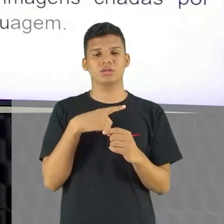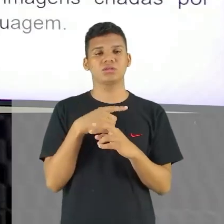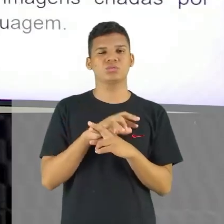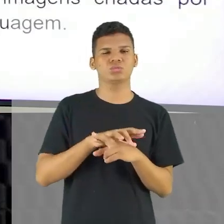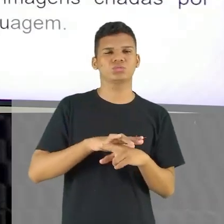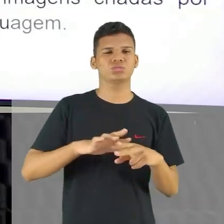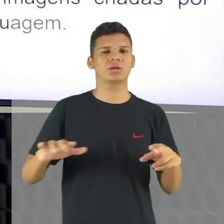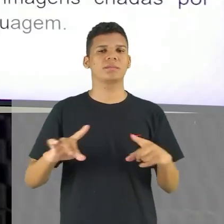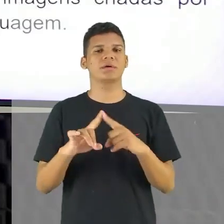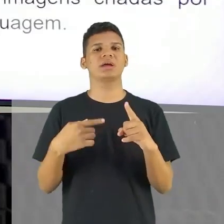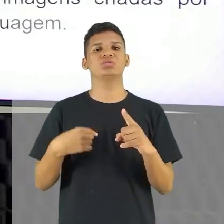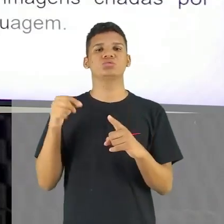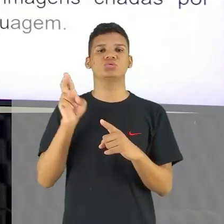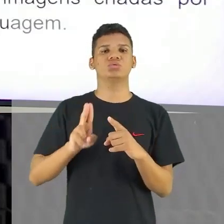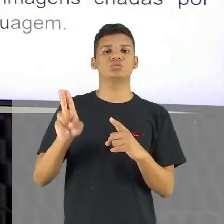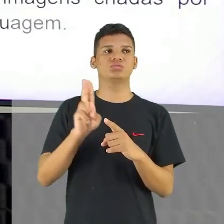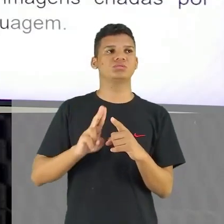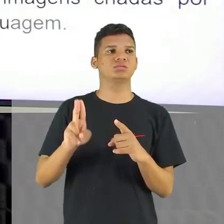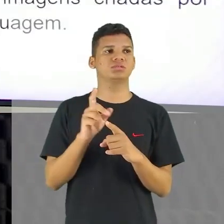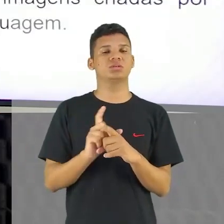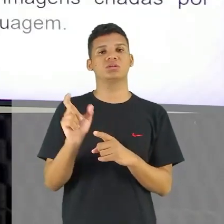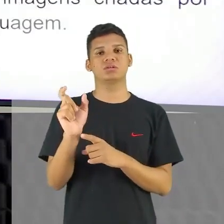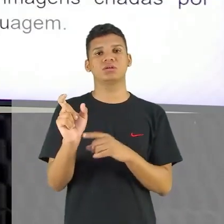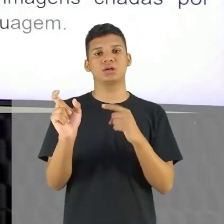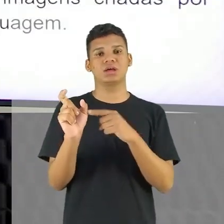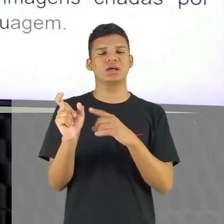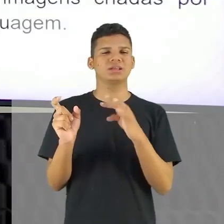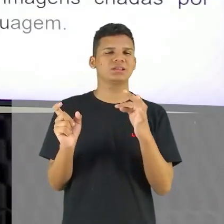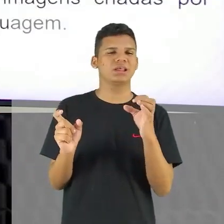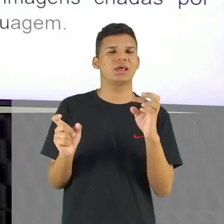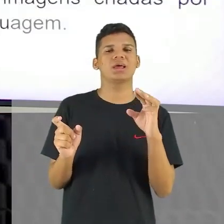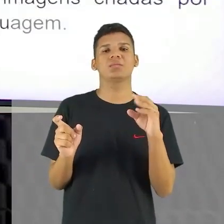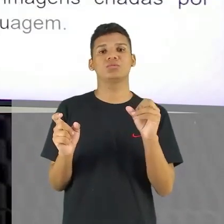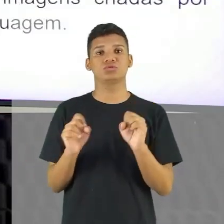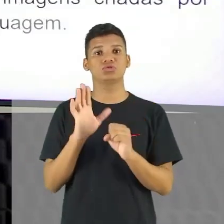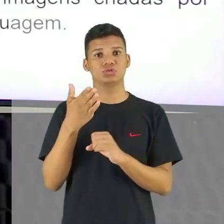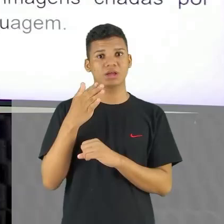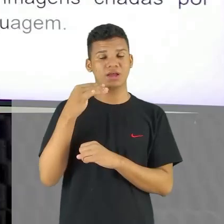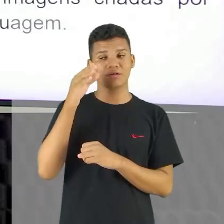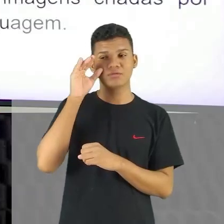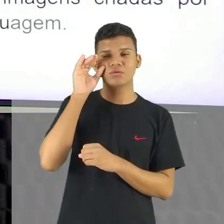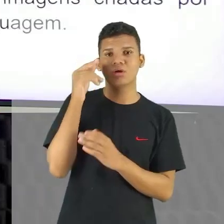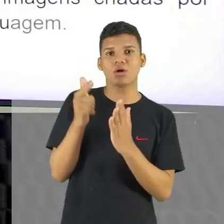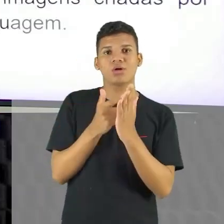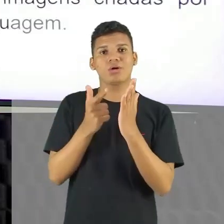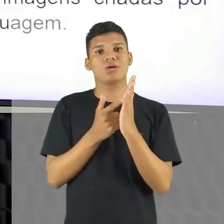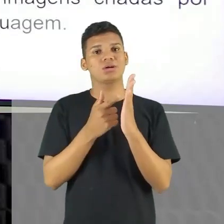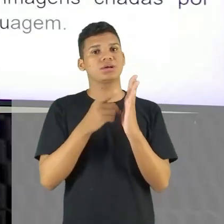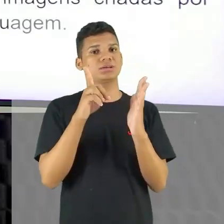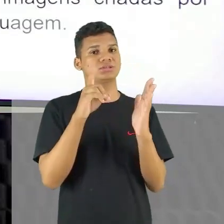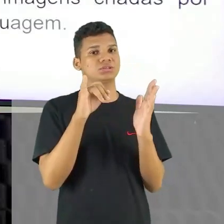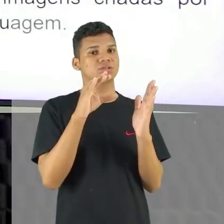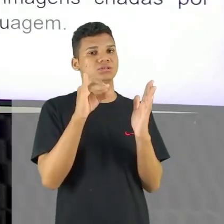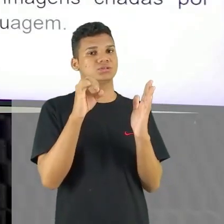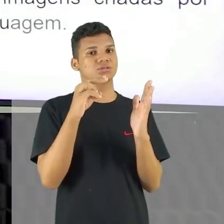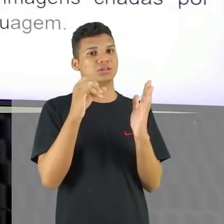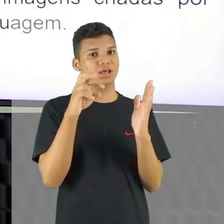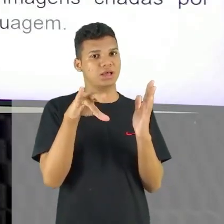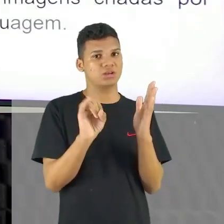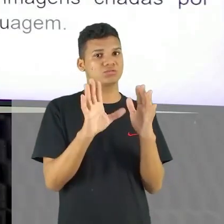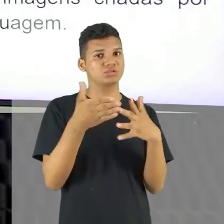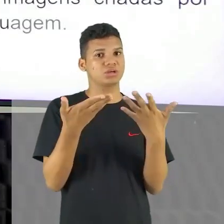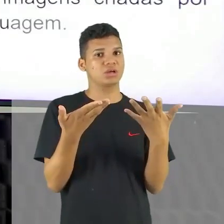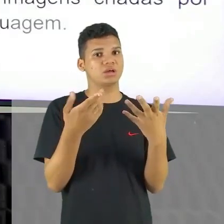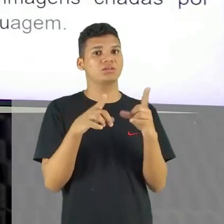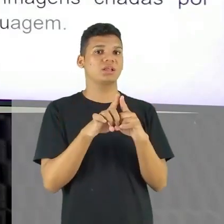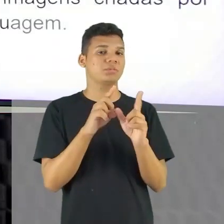tá? Ela usa termos. Eu até pedi assim, vai ao dicionário, já foi? Já viu o significado da palavra galhofa?